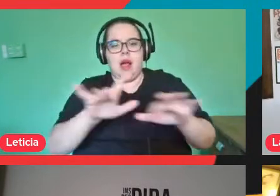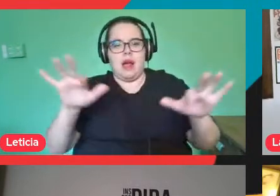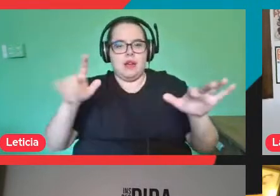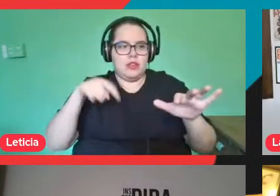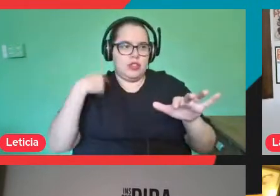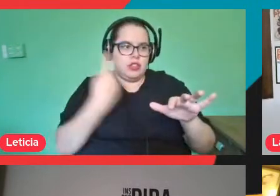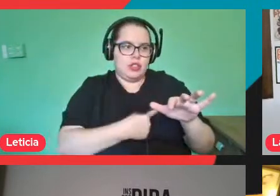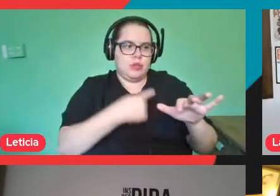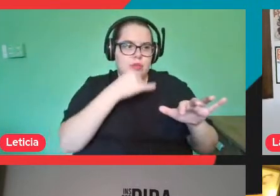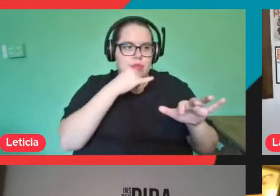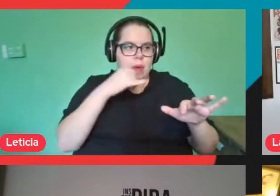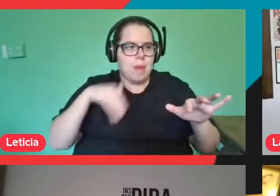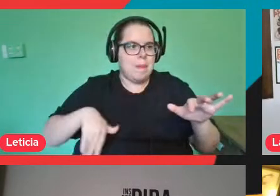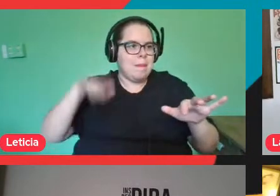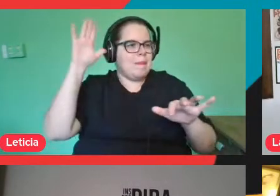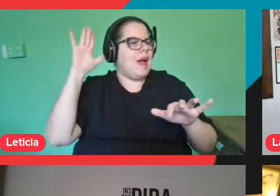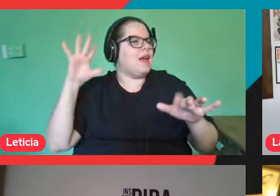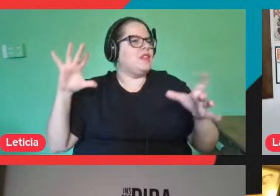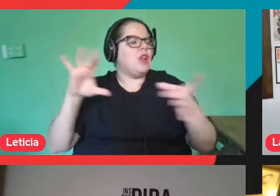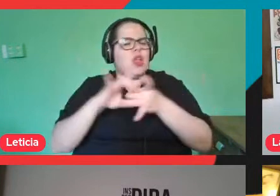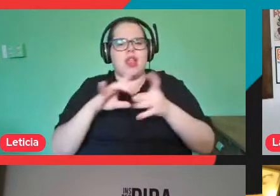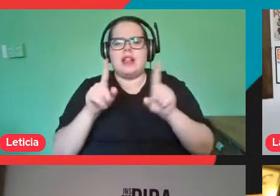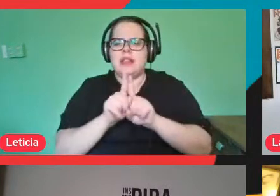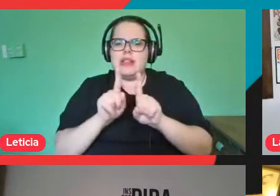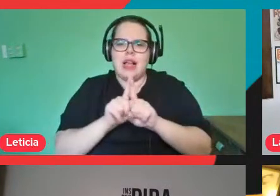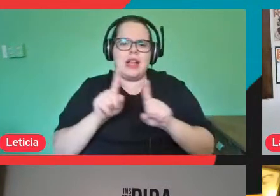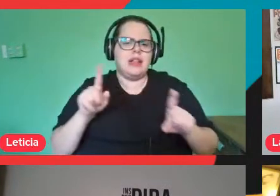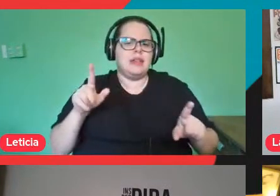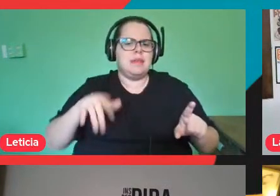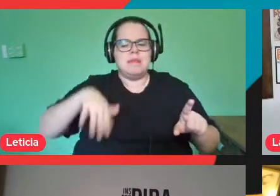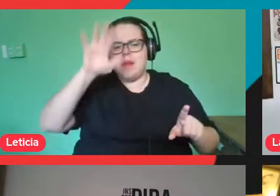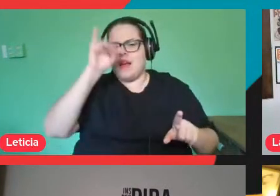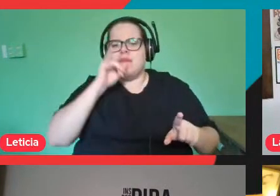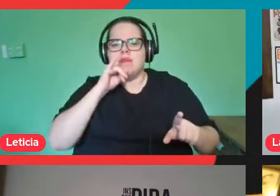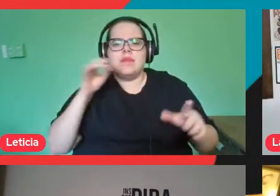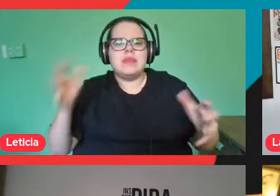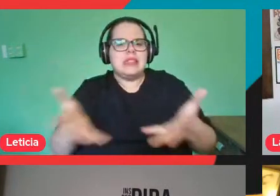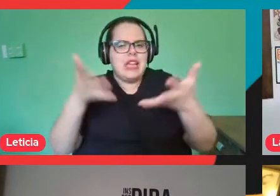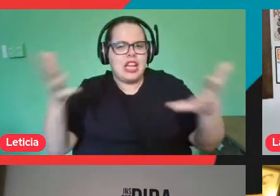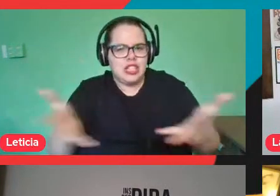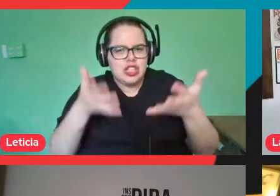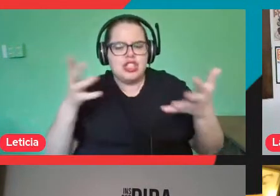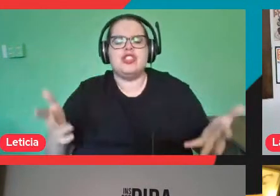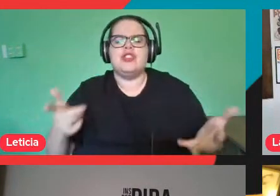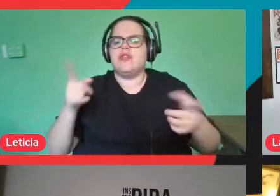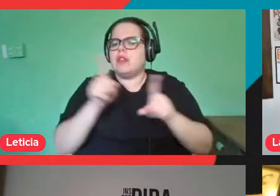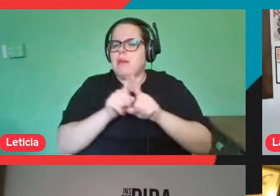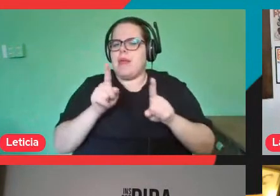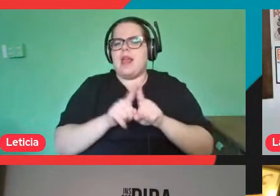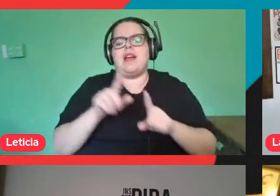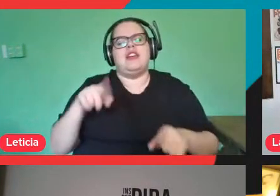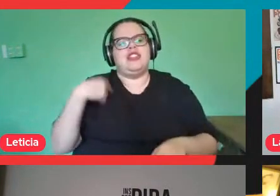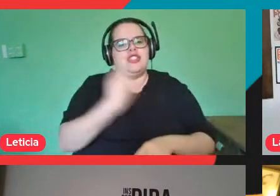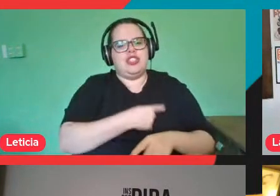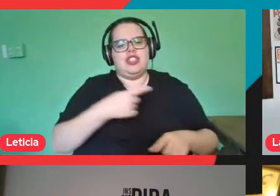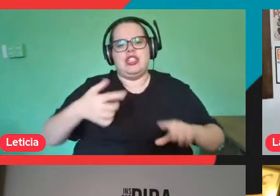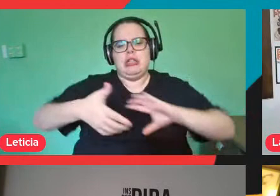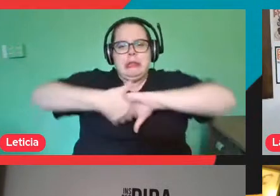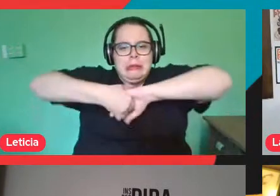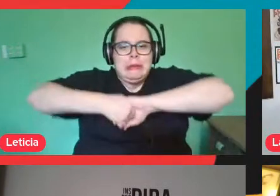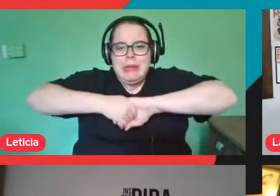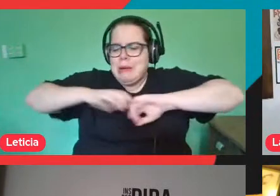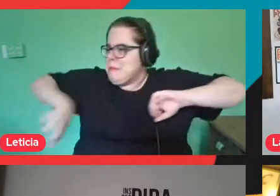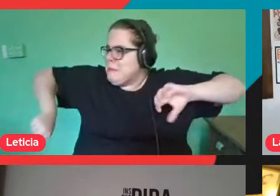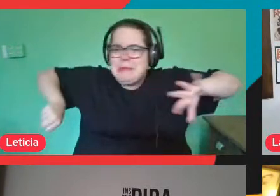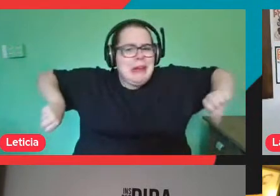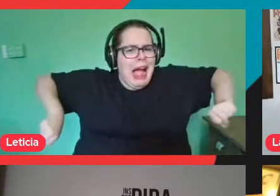quanto mais conectadas e mais incentivo, mais a gente não largar mesmo a mão